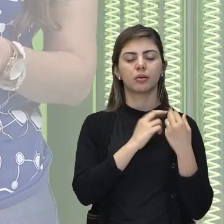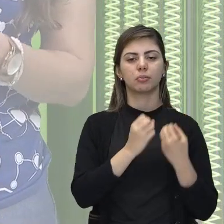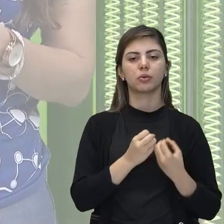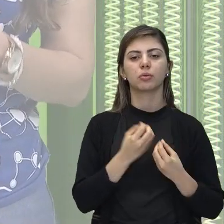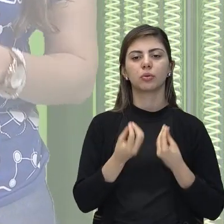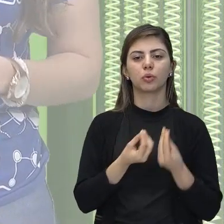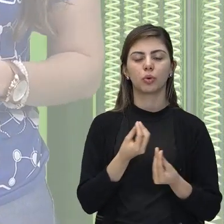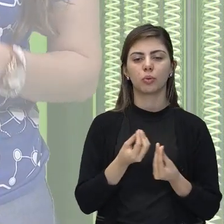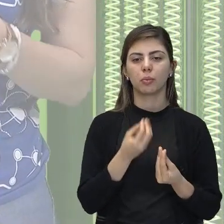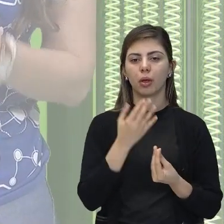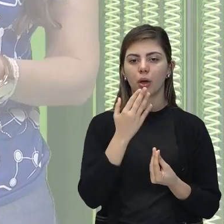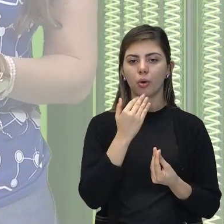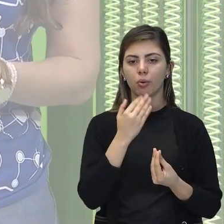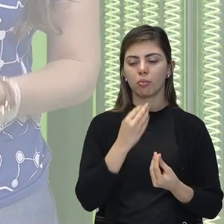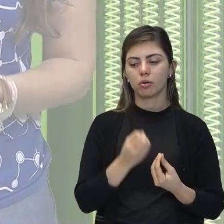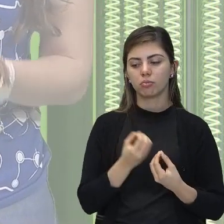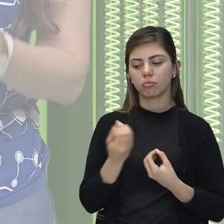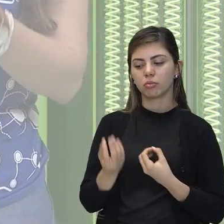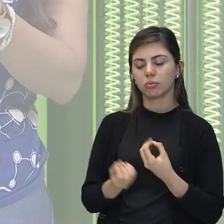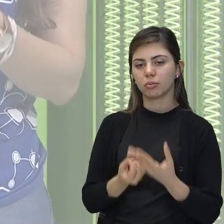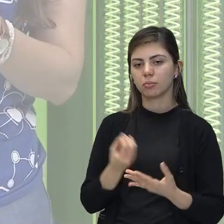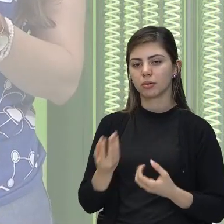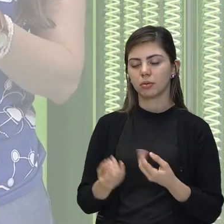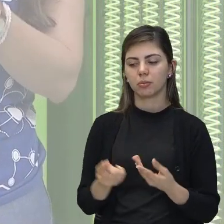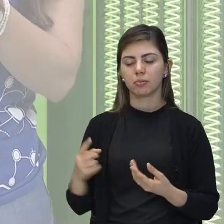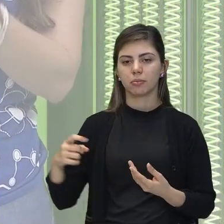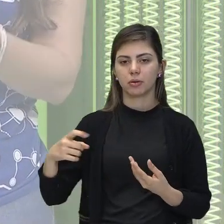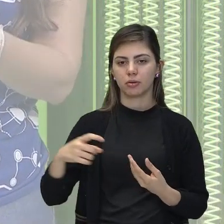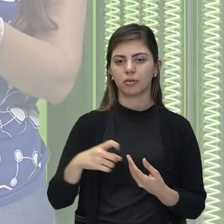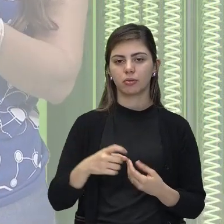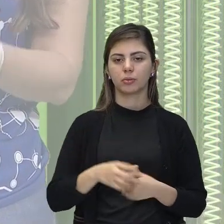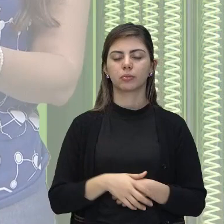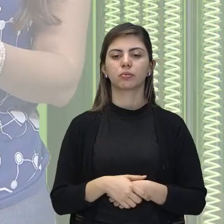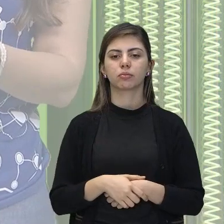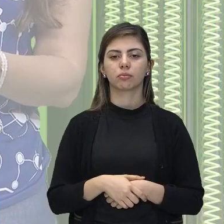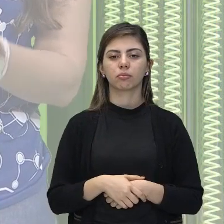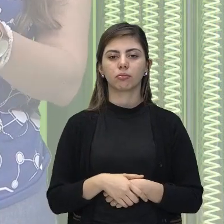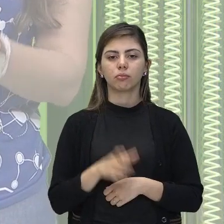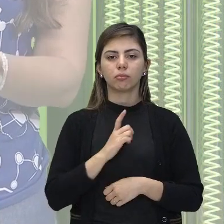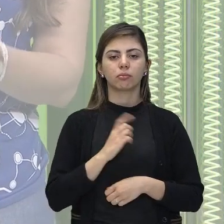fornecer ao fungo os alimentos que ela tem, o composto